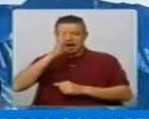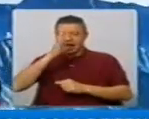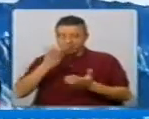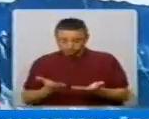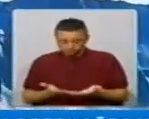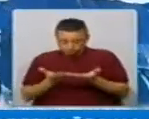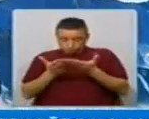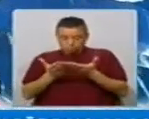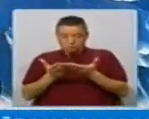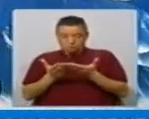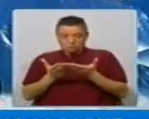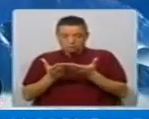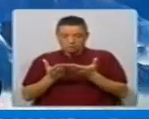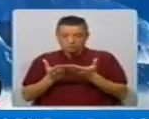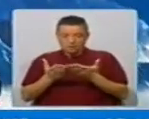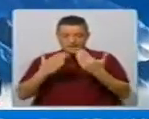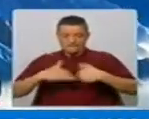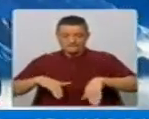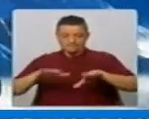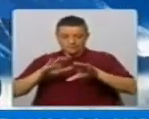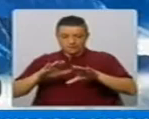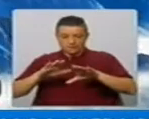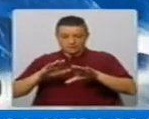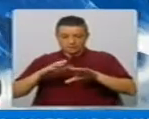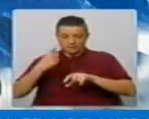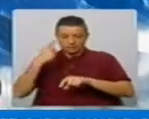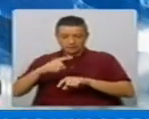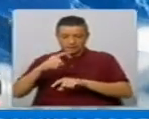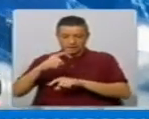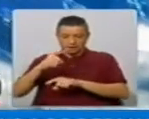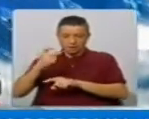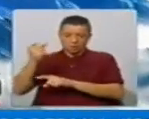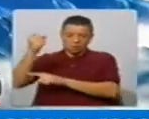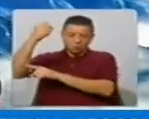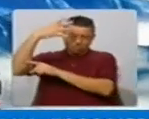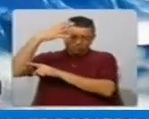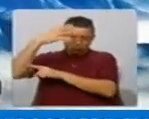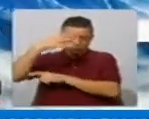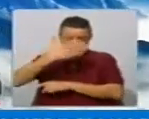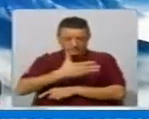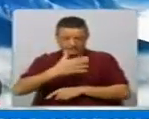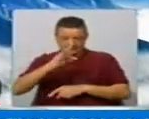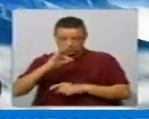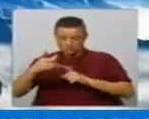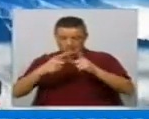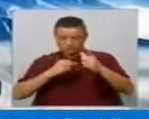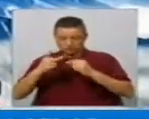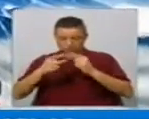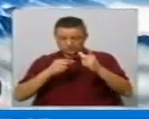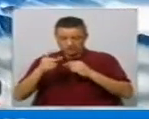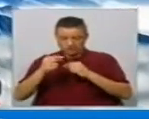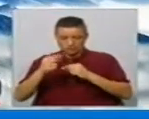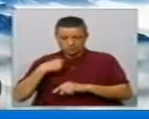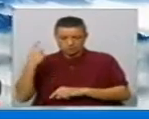líquida. E, portanto, este tipo de luz foi encontrada precisamente nessas zonas. Aliás, em 14 dessas estrelas